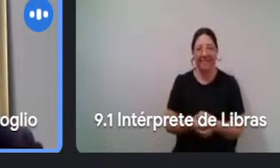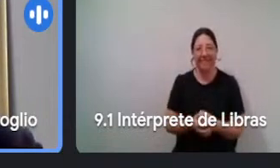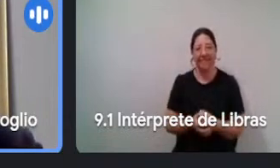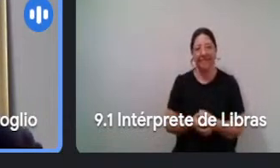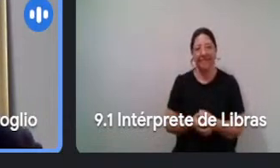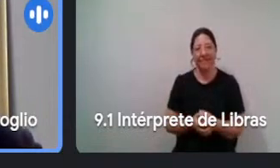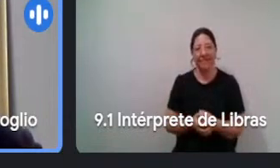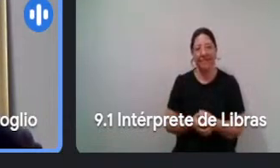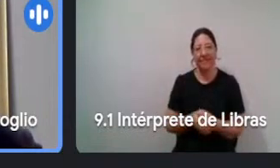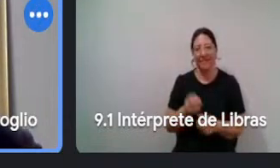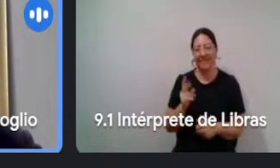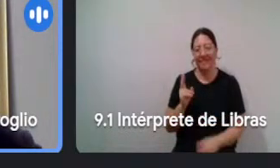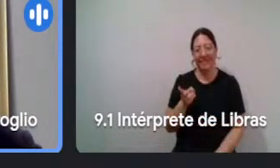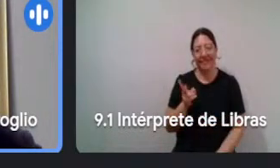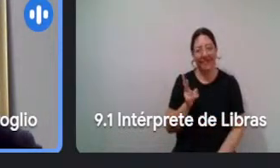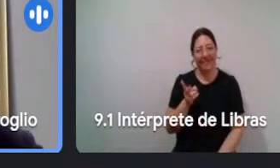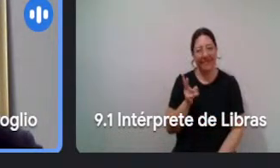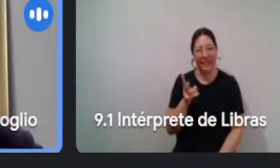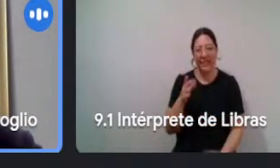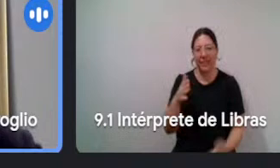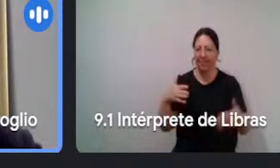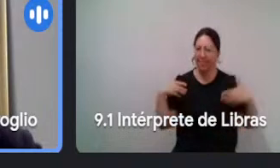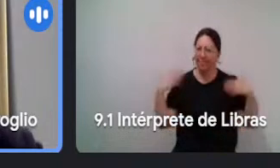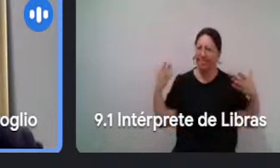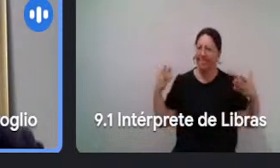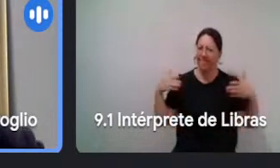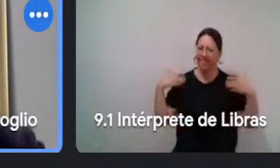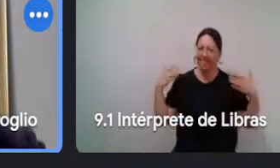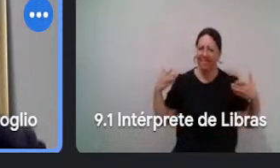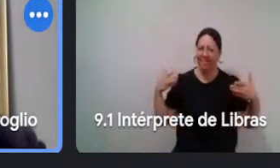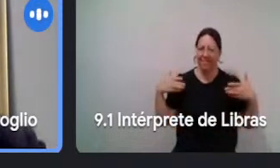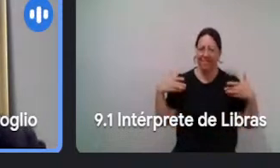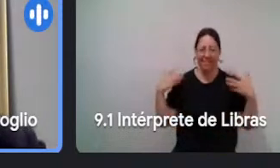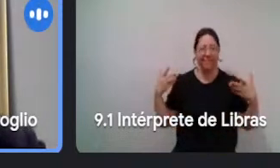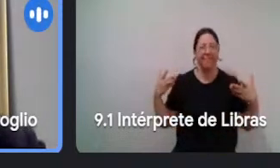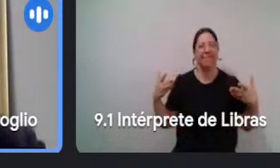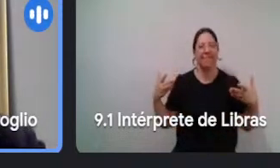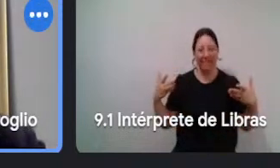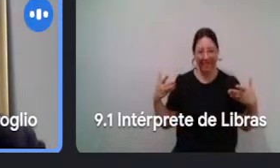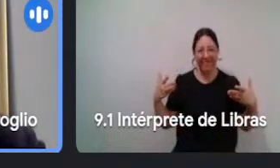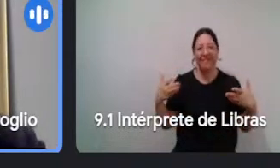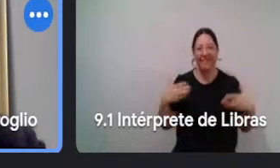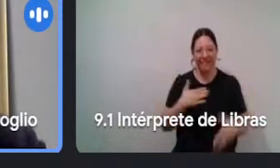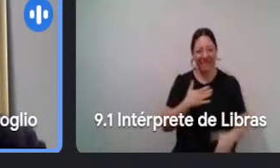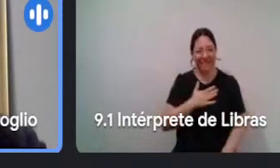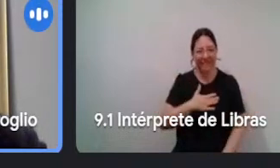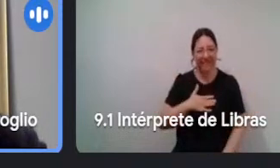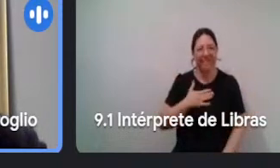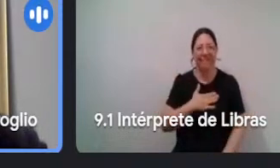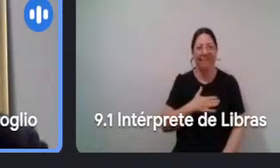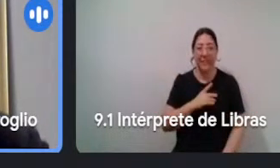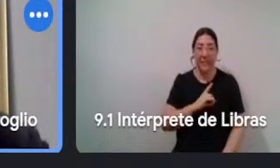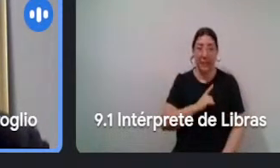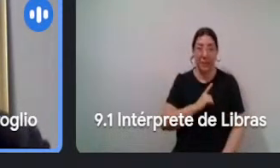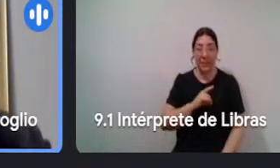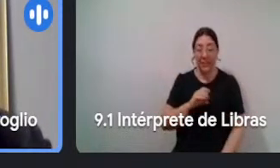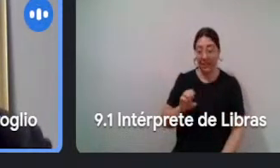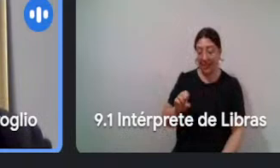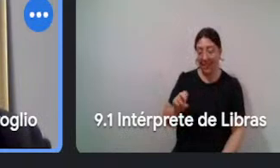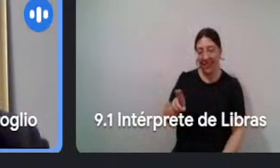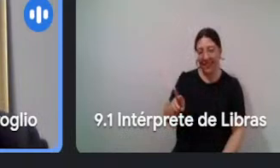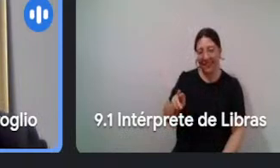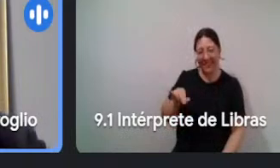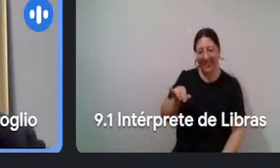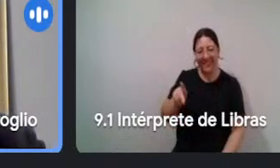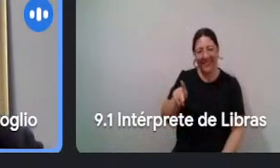é sempre uma alegria, uma satisfação e o desembargador Eurípides é sinônimo para nós